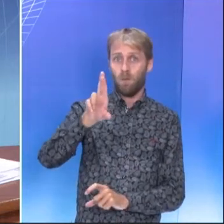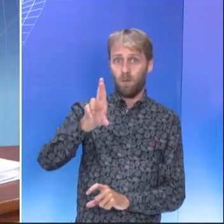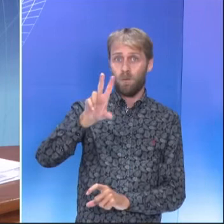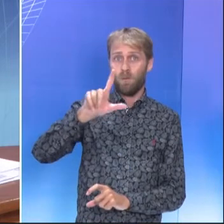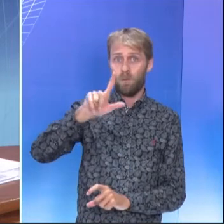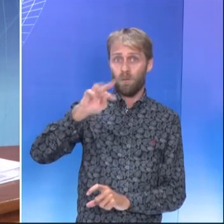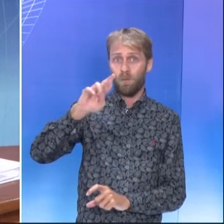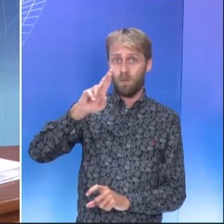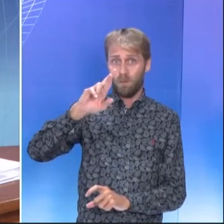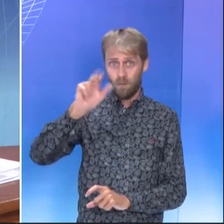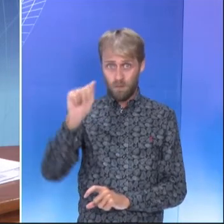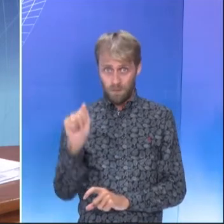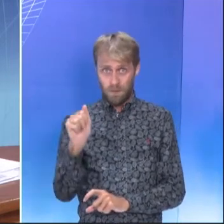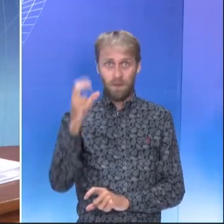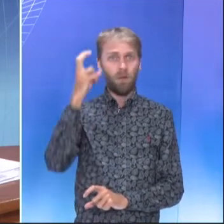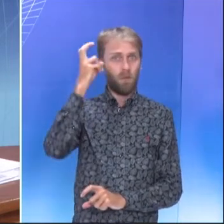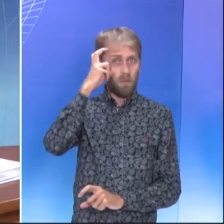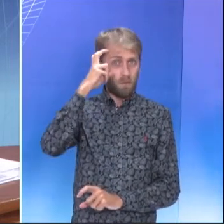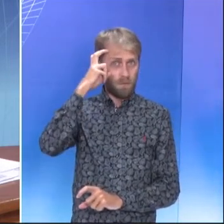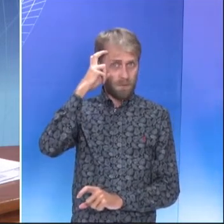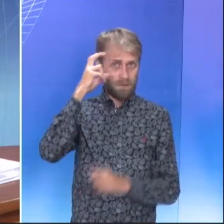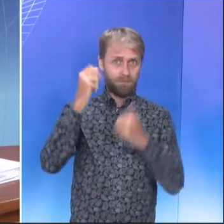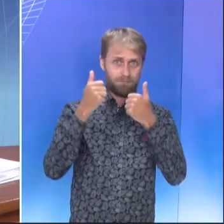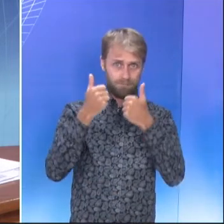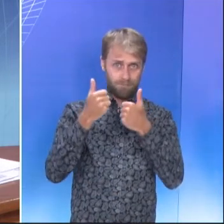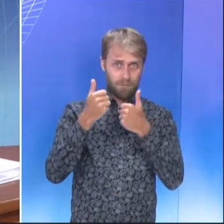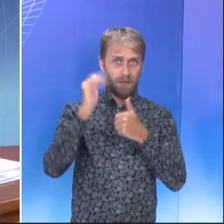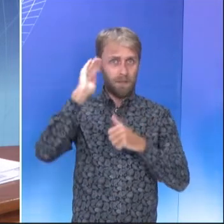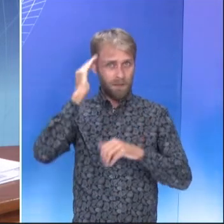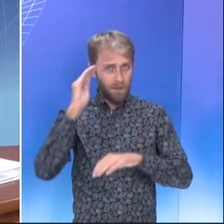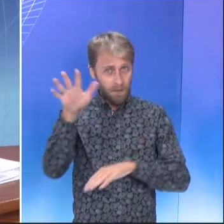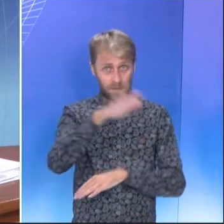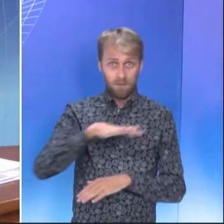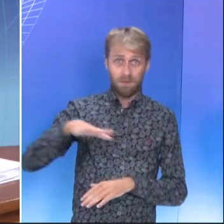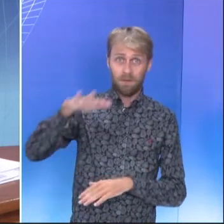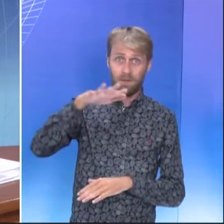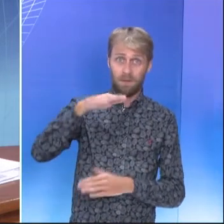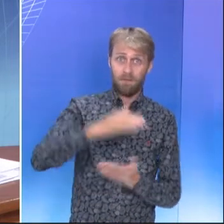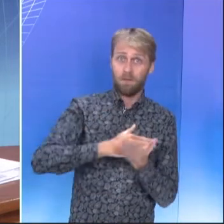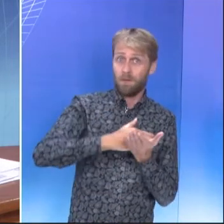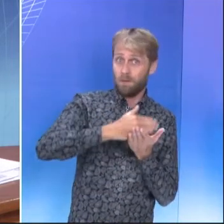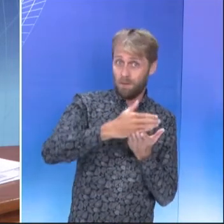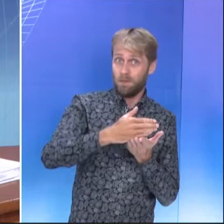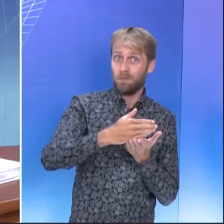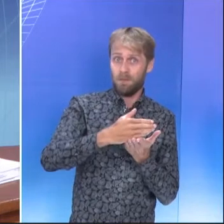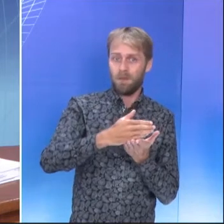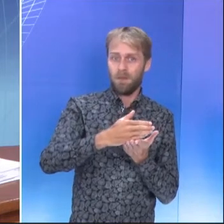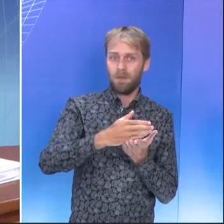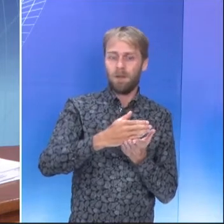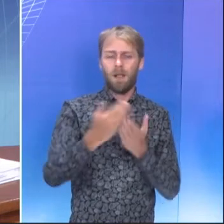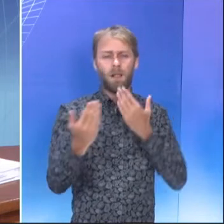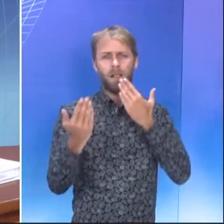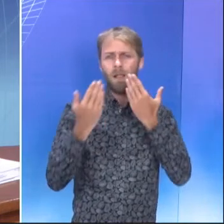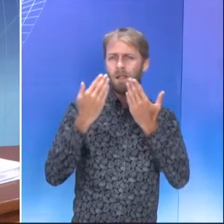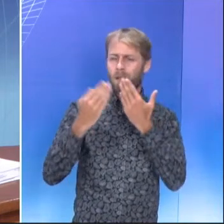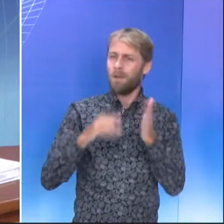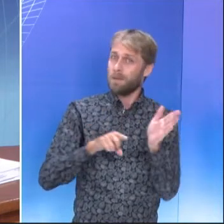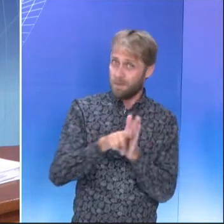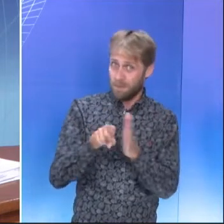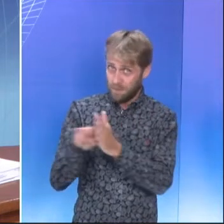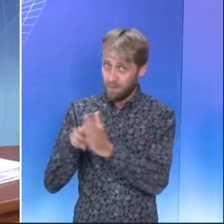gente compreender as sociedades. Vamos começar então com... a gente vai fazer análise de